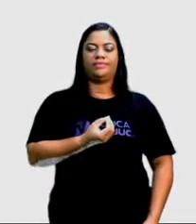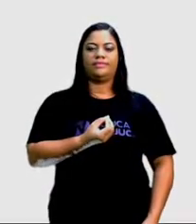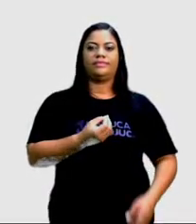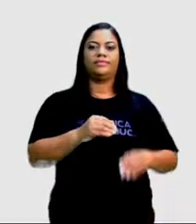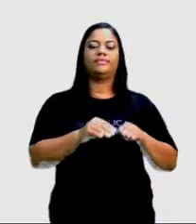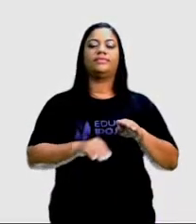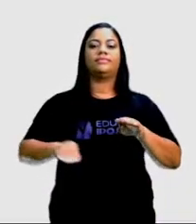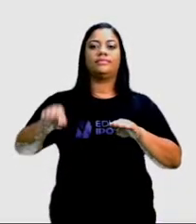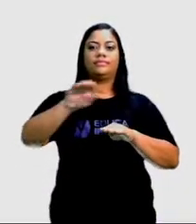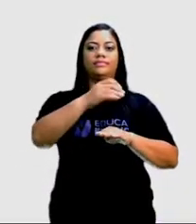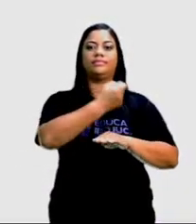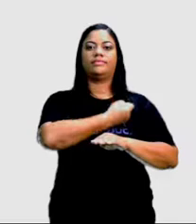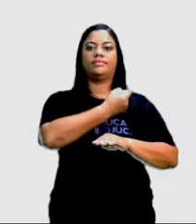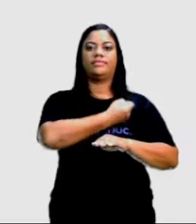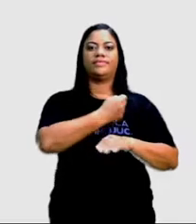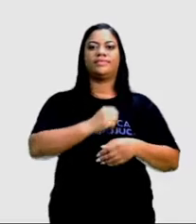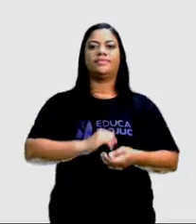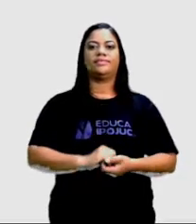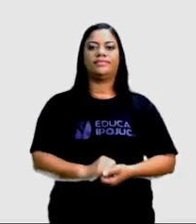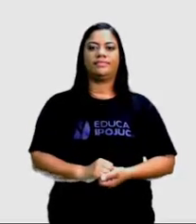maior número da reta,